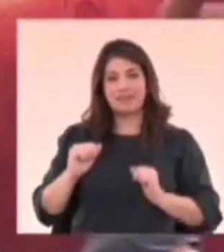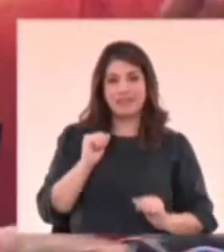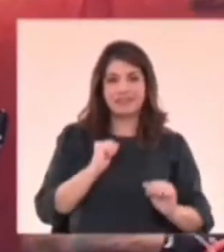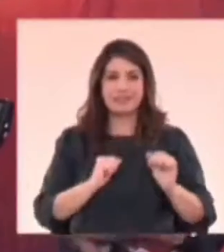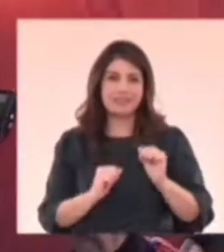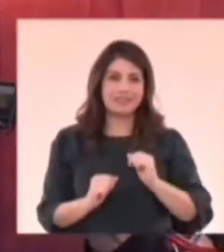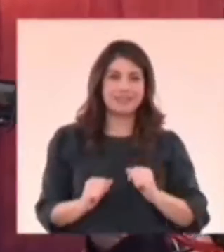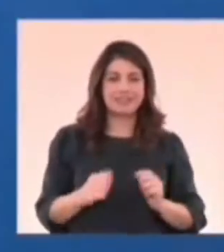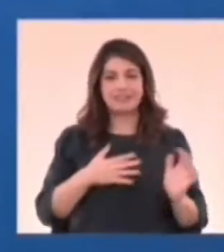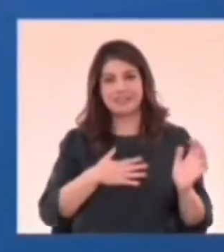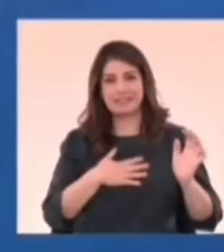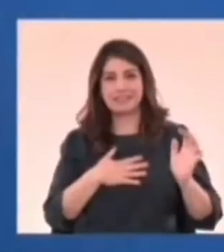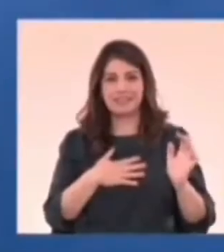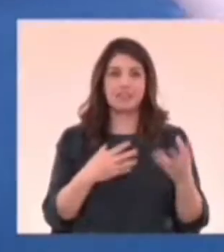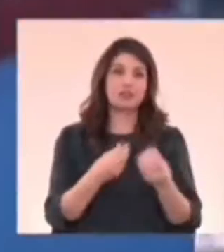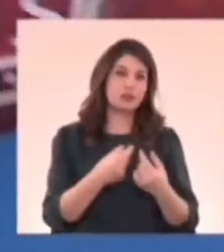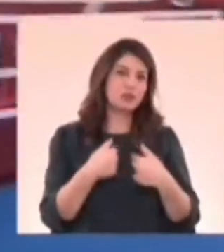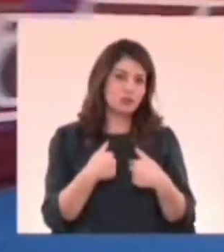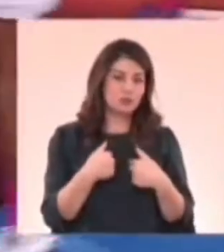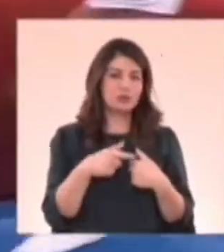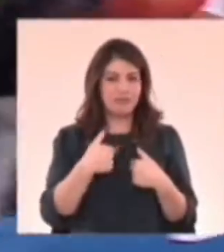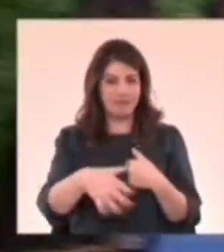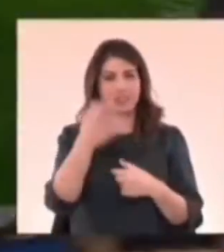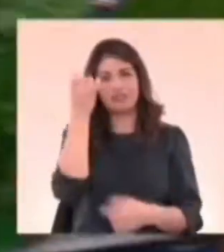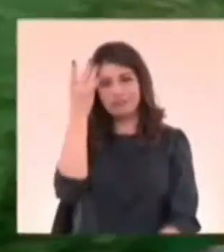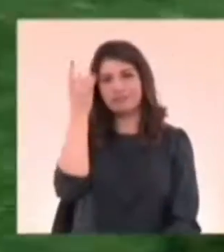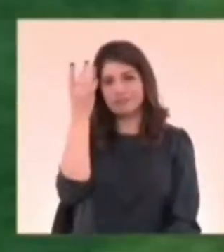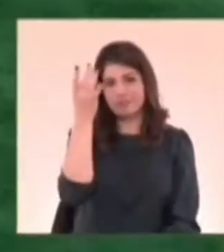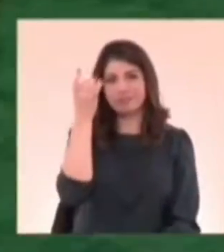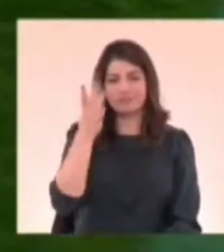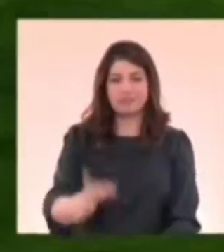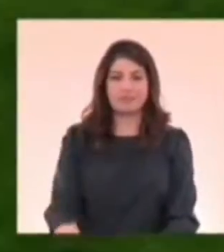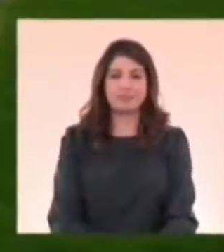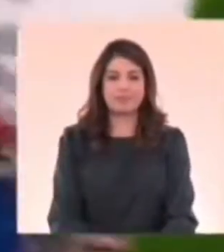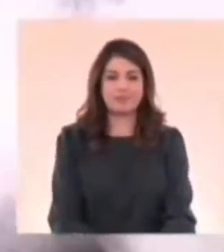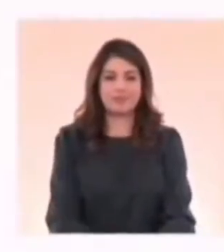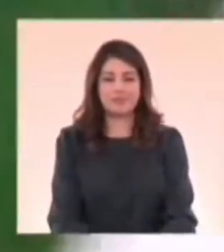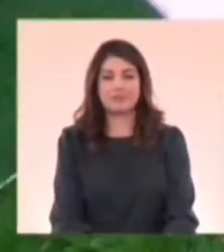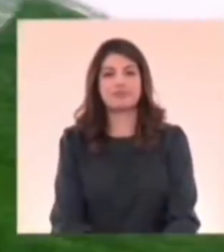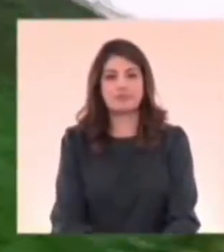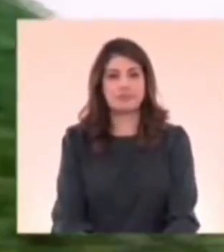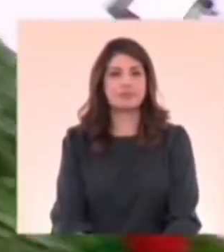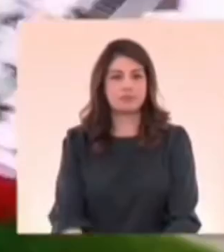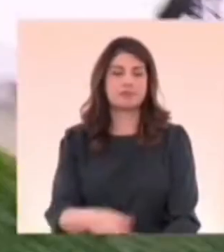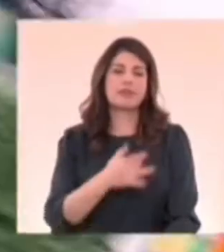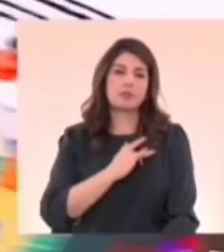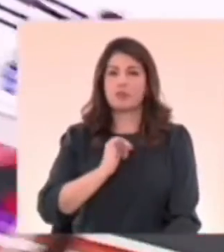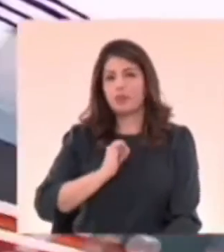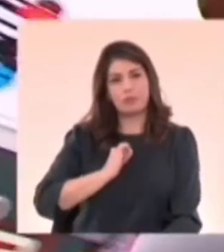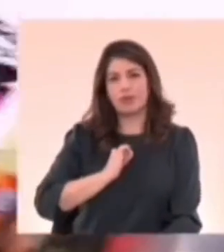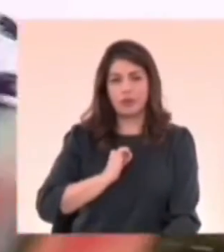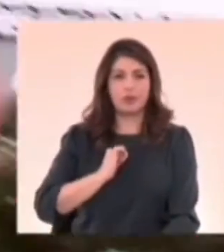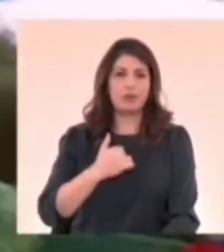me encostei Costa vais-te divertir muito trabalho um